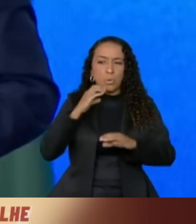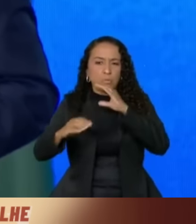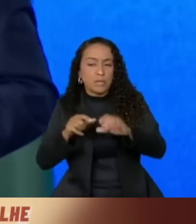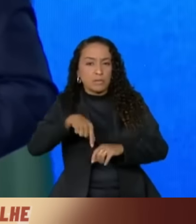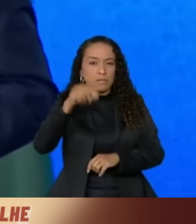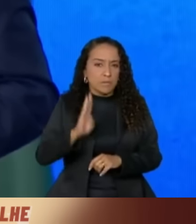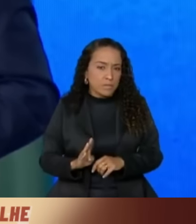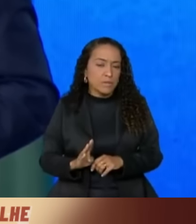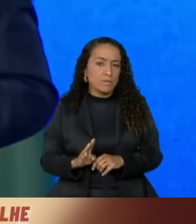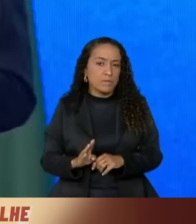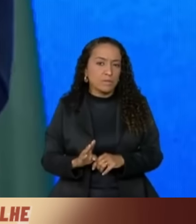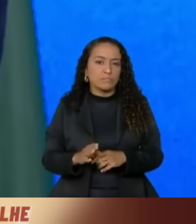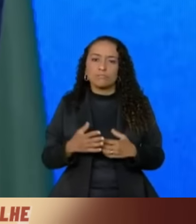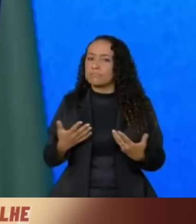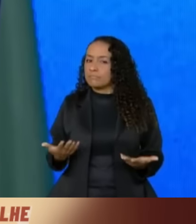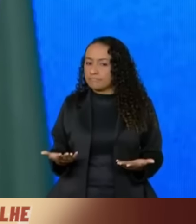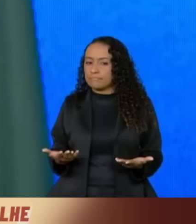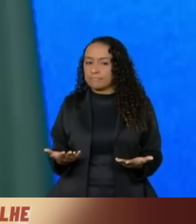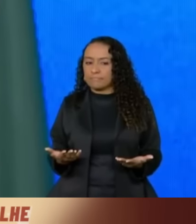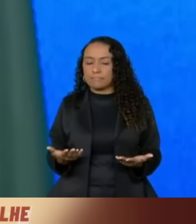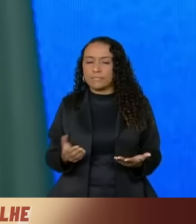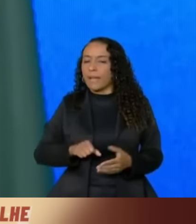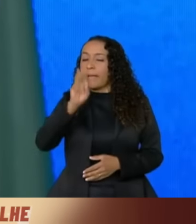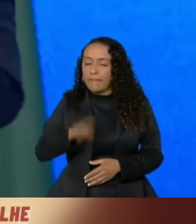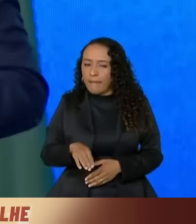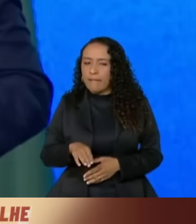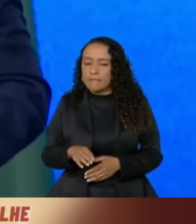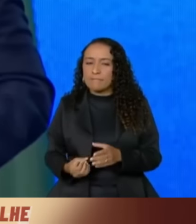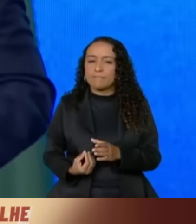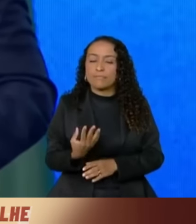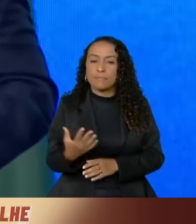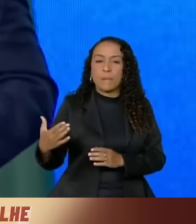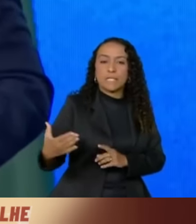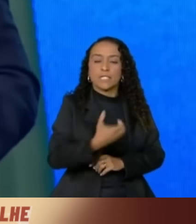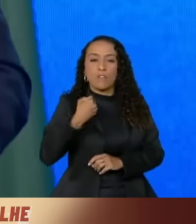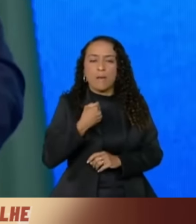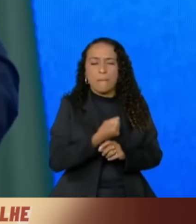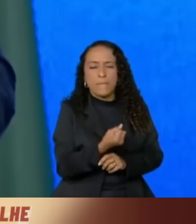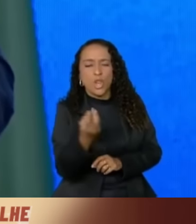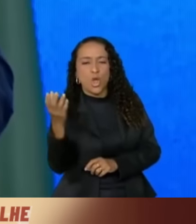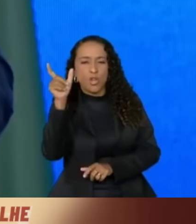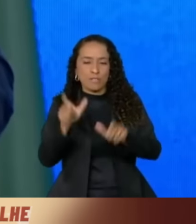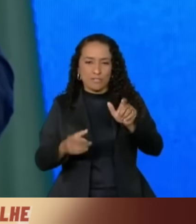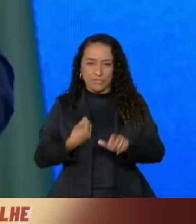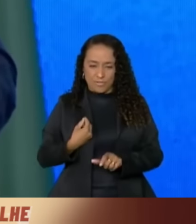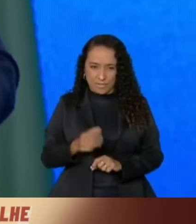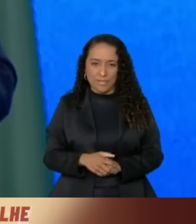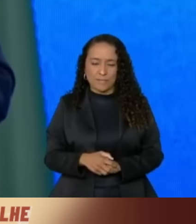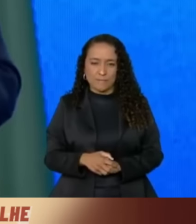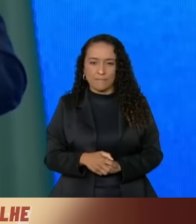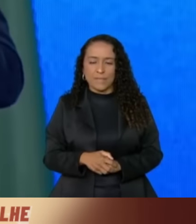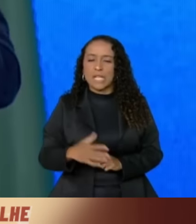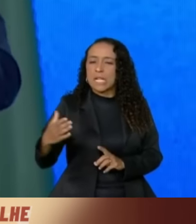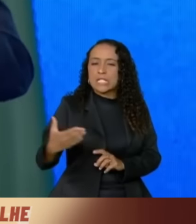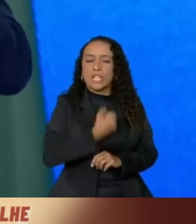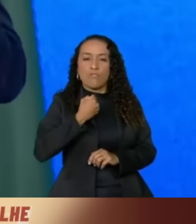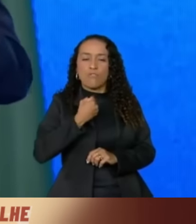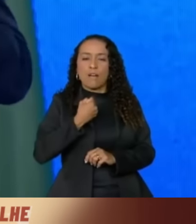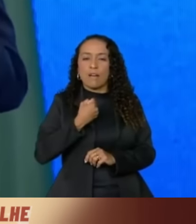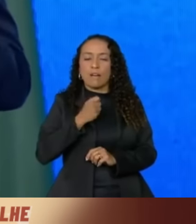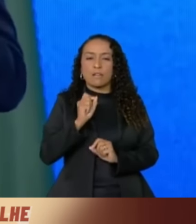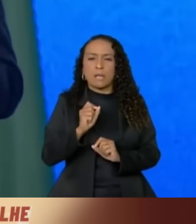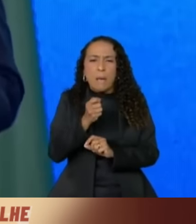país, quem apareceu para salvar milhões de vidas, para salvar aquilo